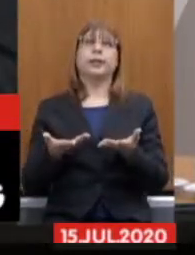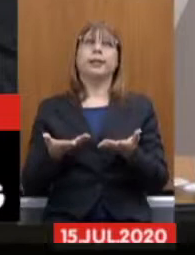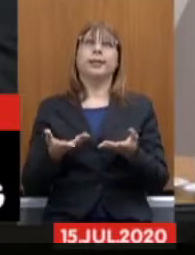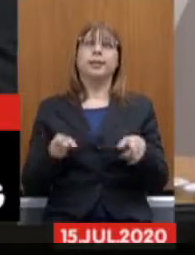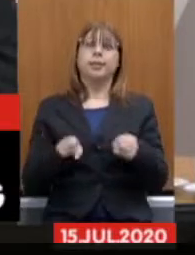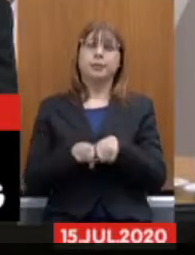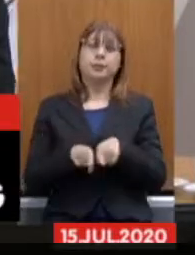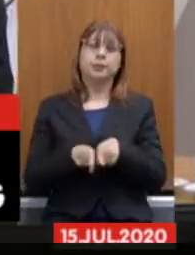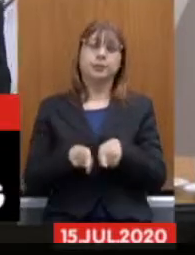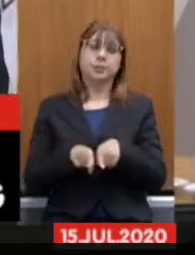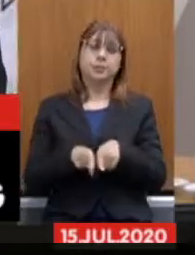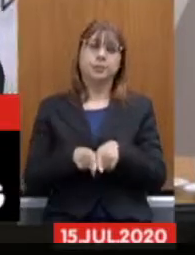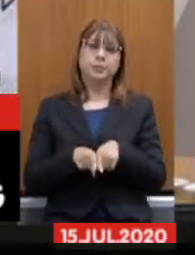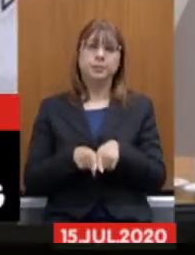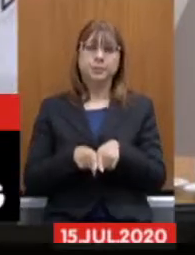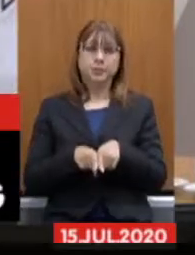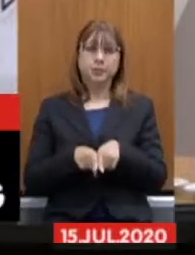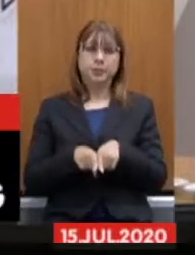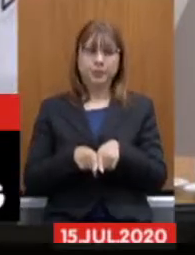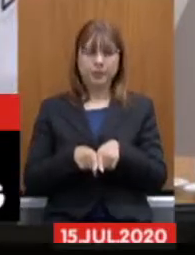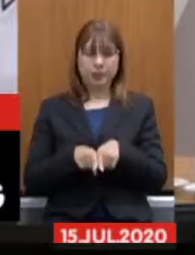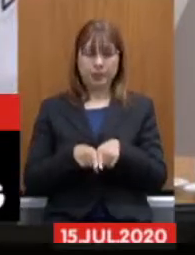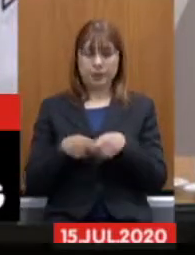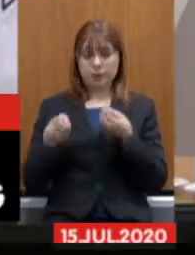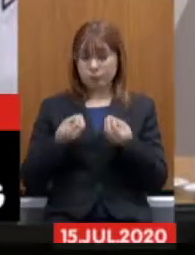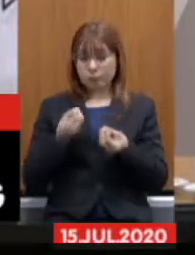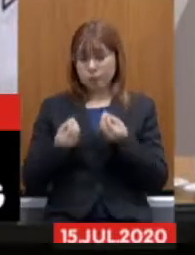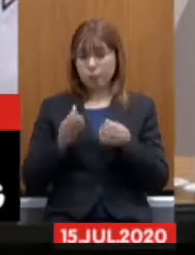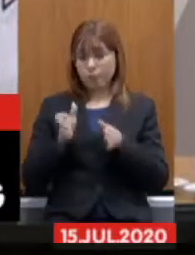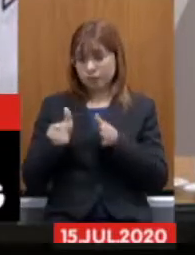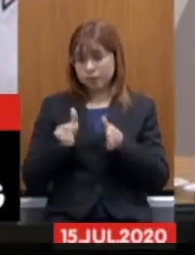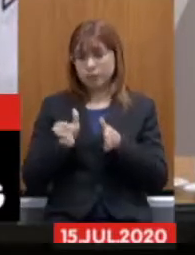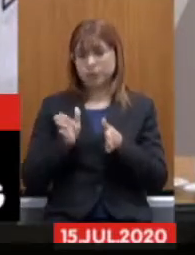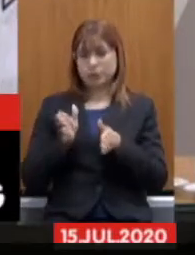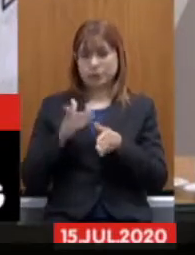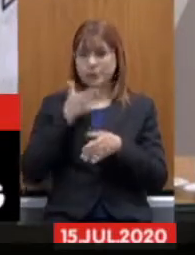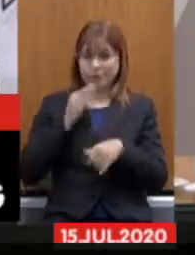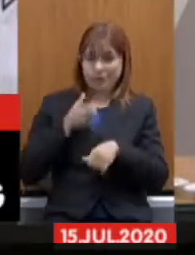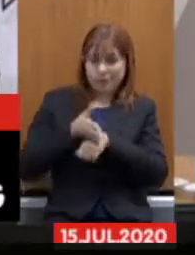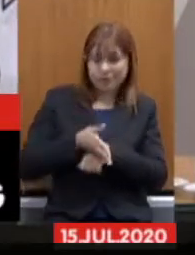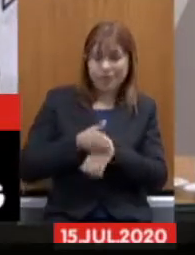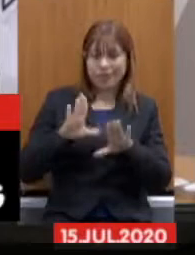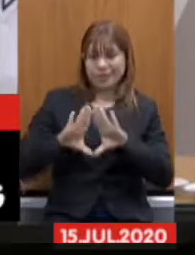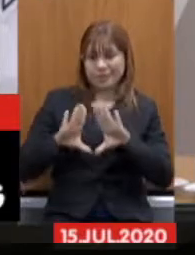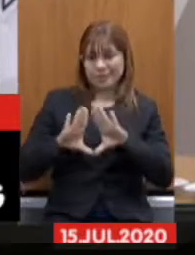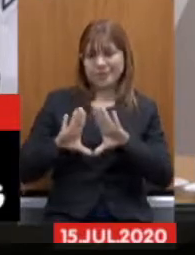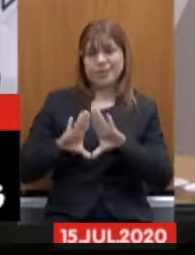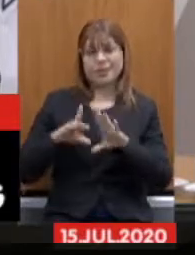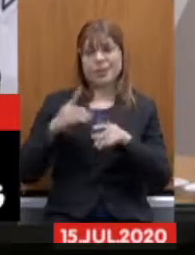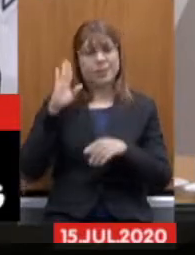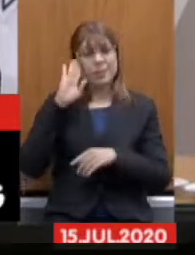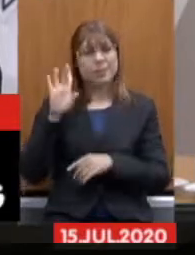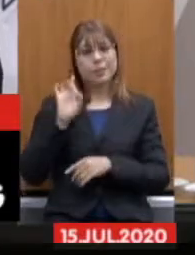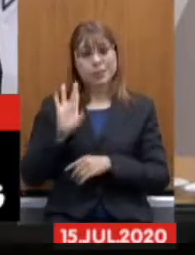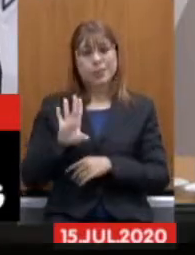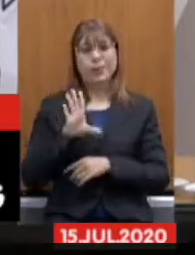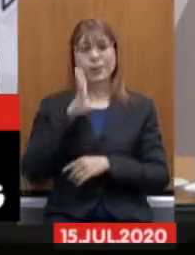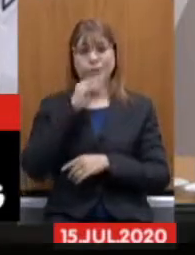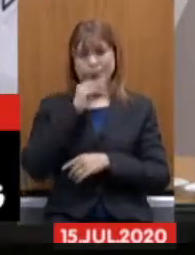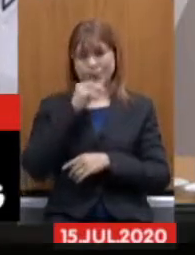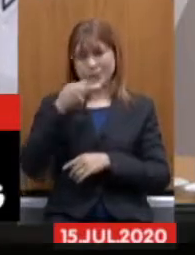das próprias processo a assembleia que hoje está limitado aos servidores da casa e aos parlamentares